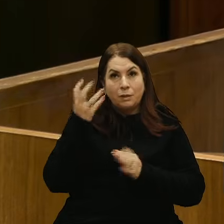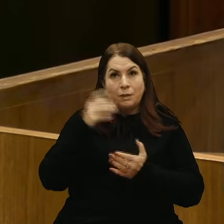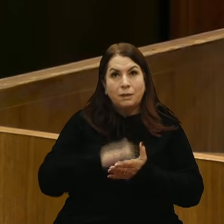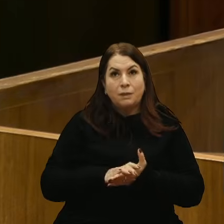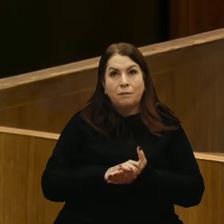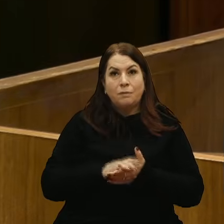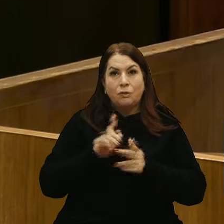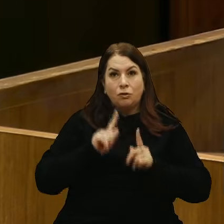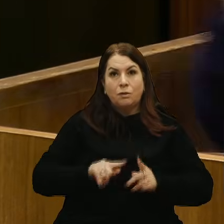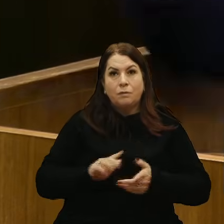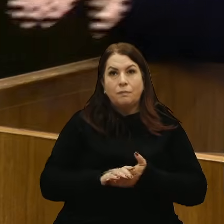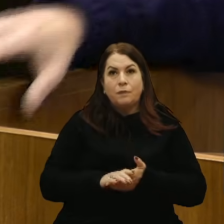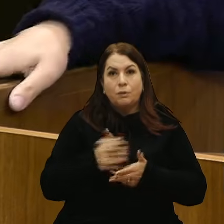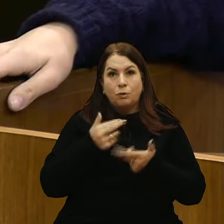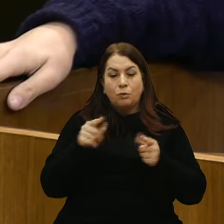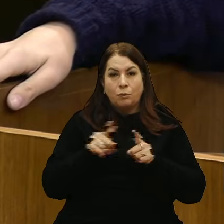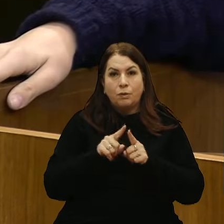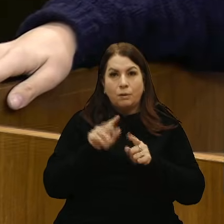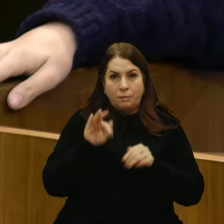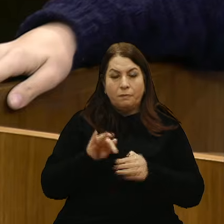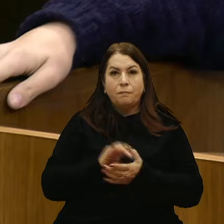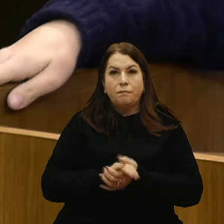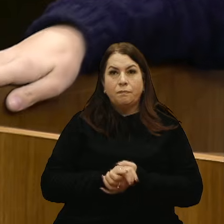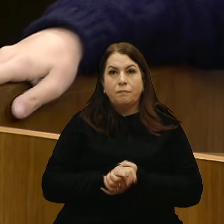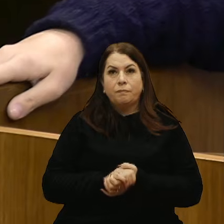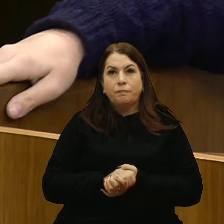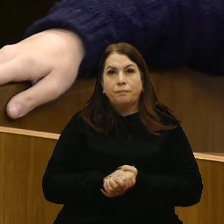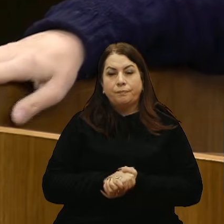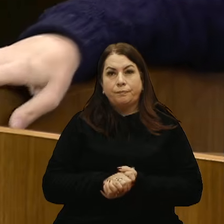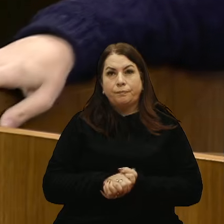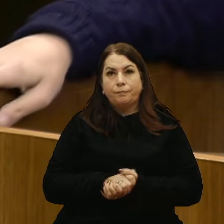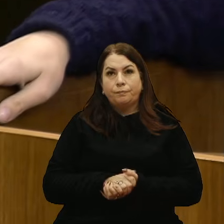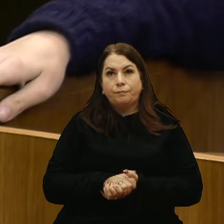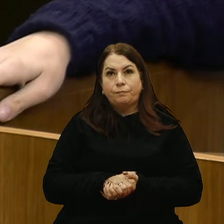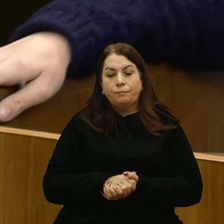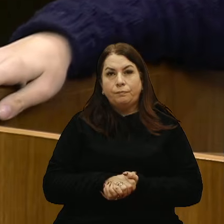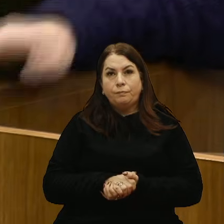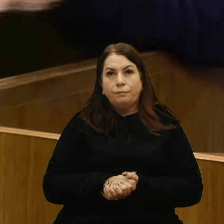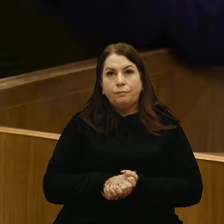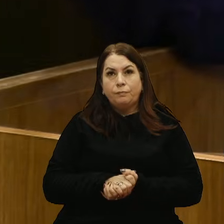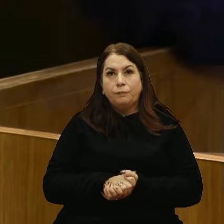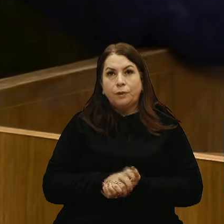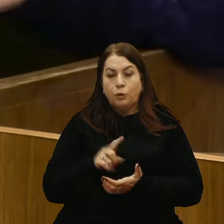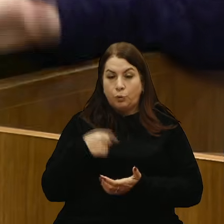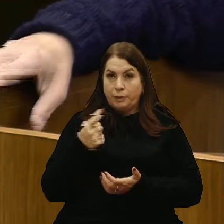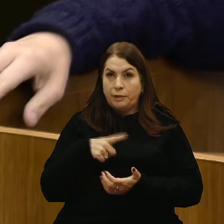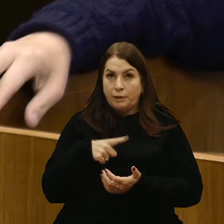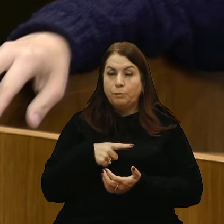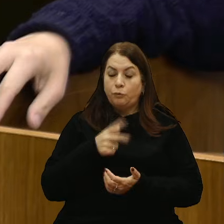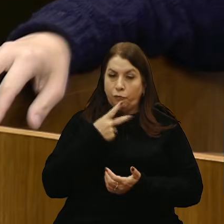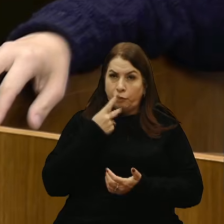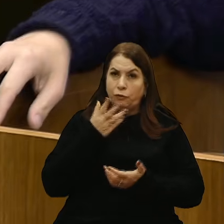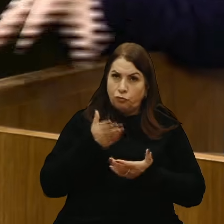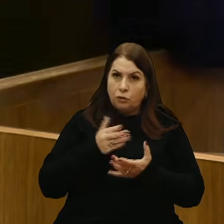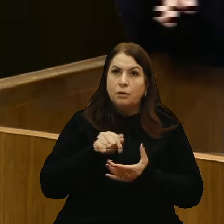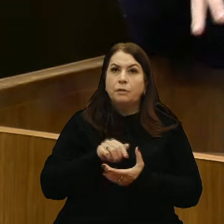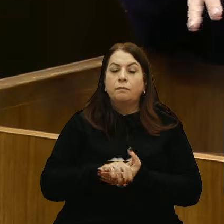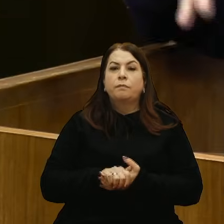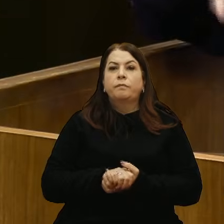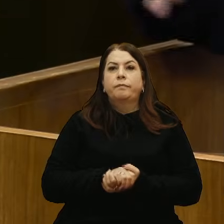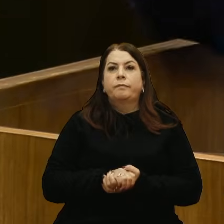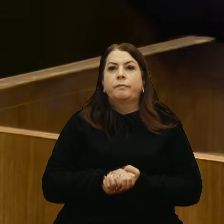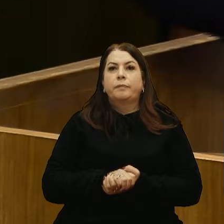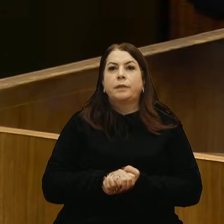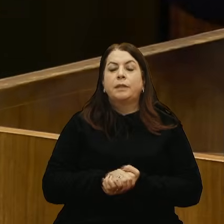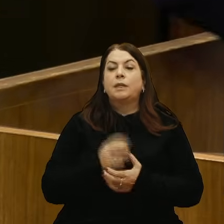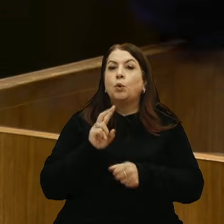de gestão. Outra questão para finalizar é que nós temos, e foi falado aqui,